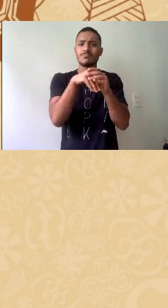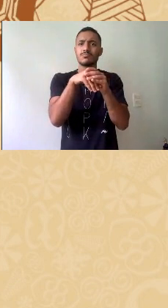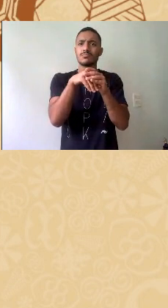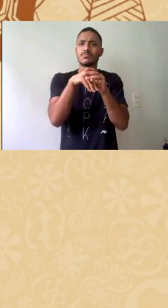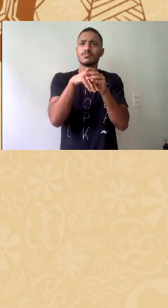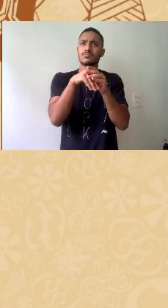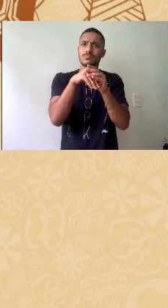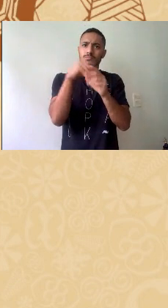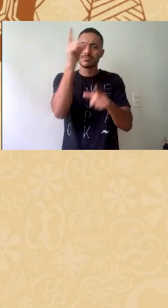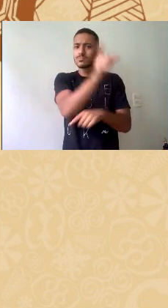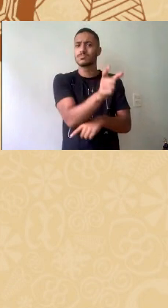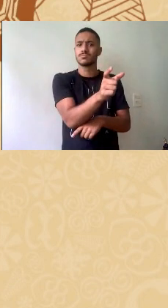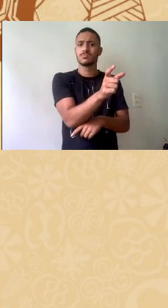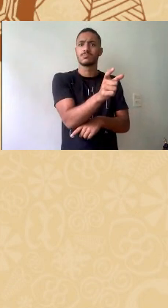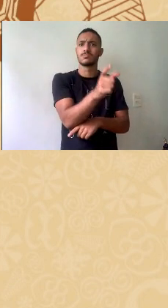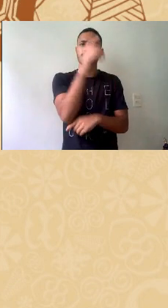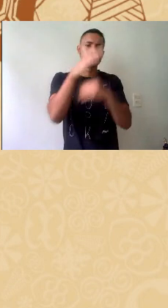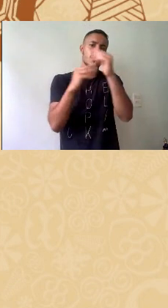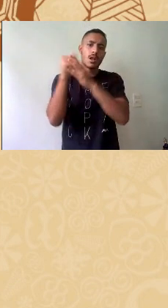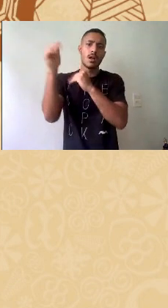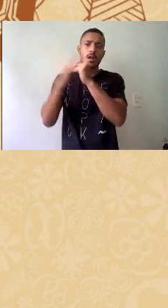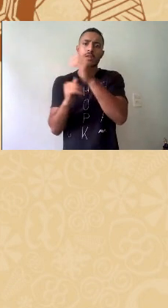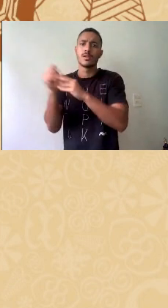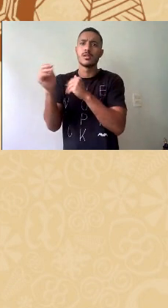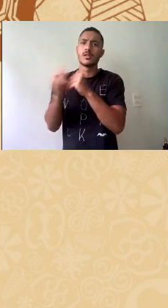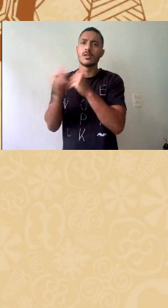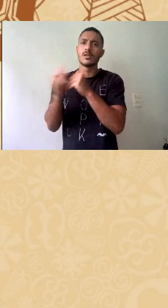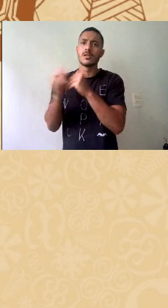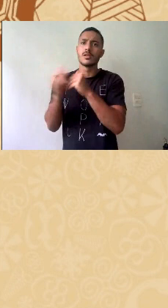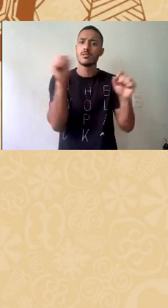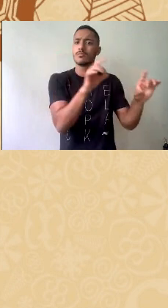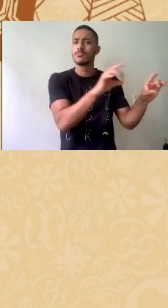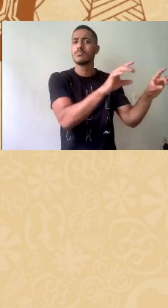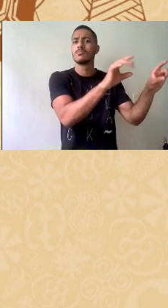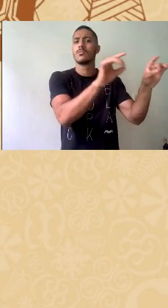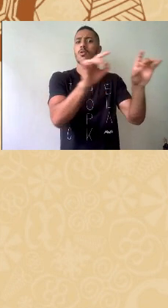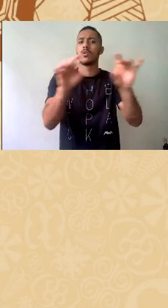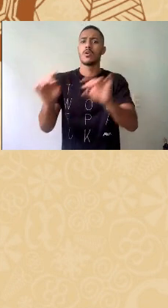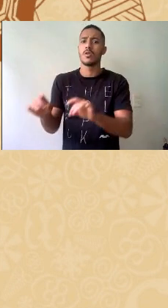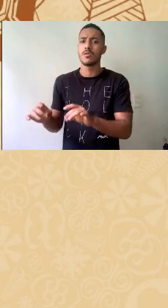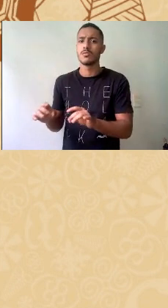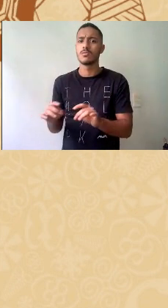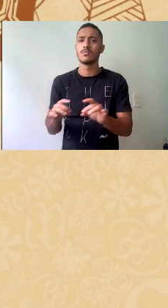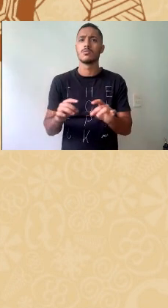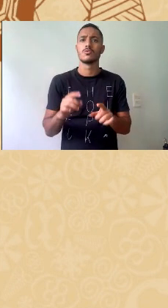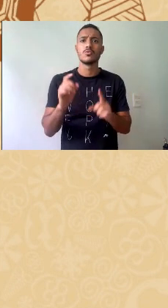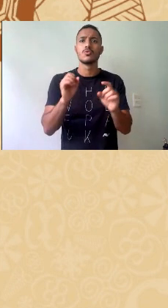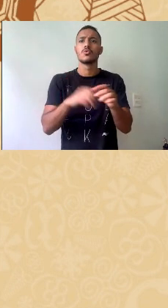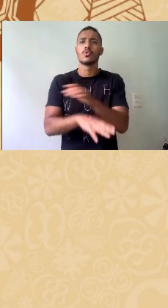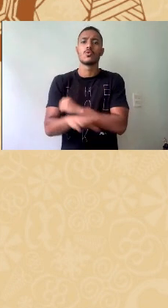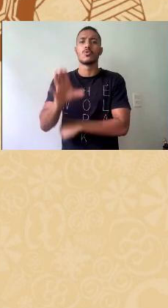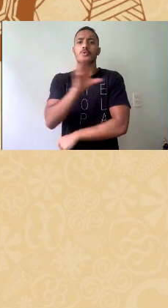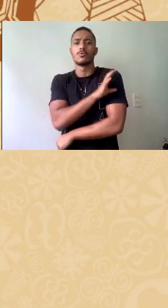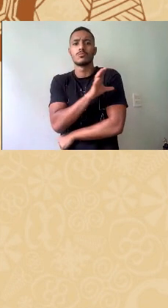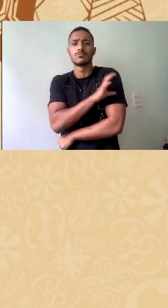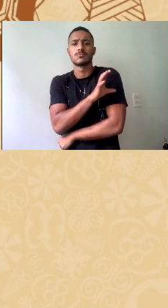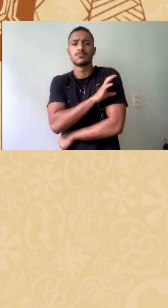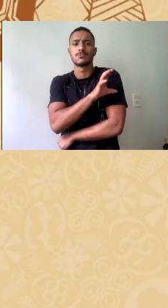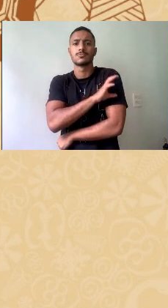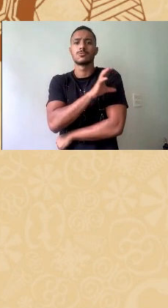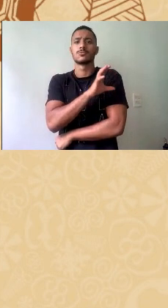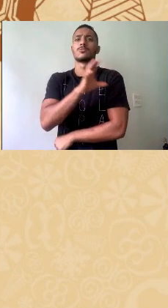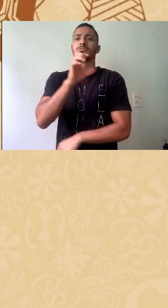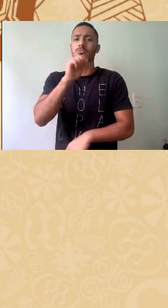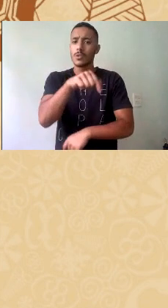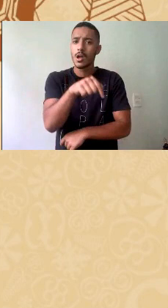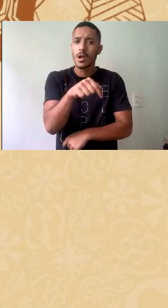de cotidiana. É, eu coordeno aqui núcleos da PSINEP, da Articulação Nacional de Psicólogos e Psicólogos Negros do